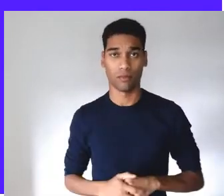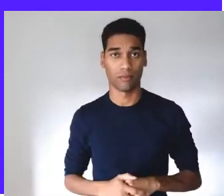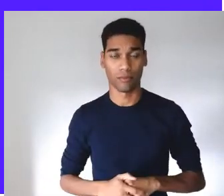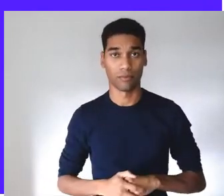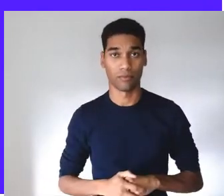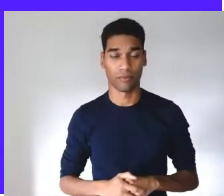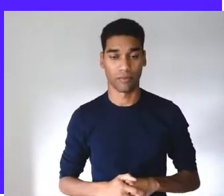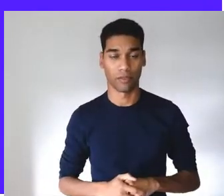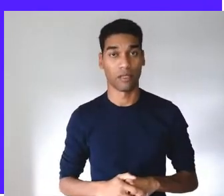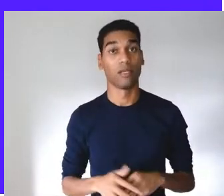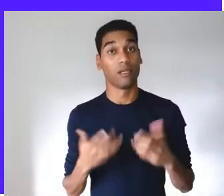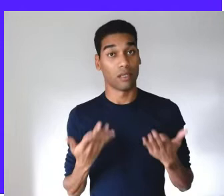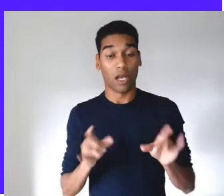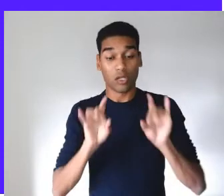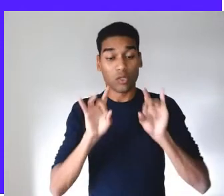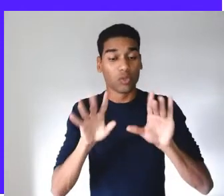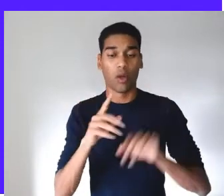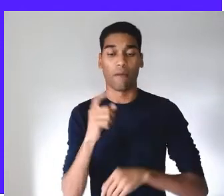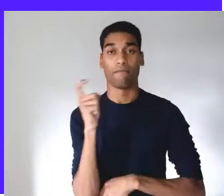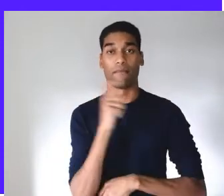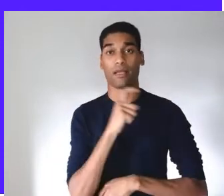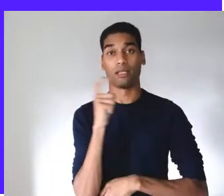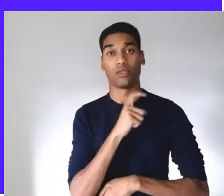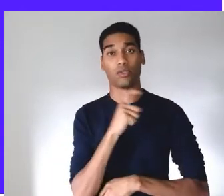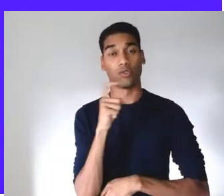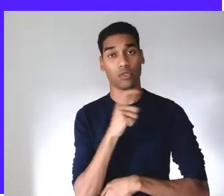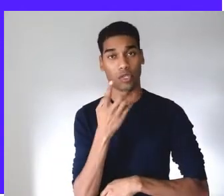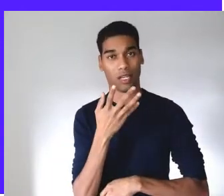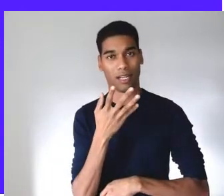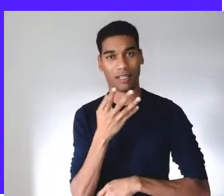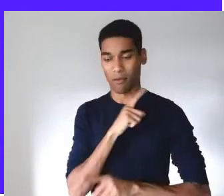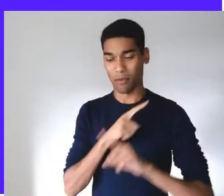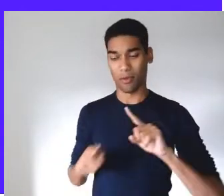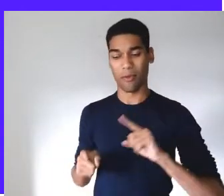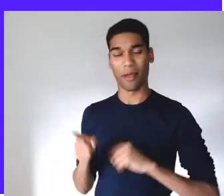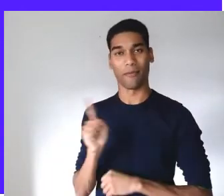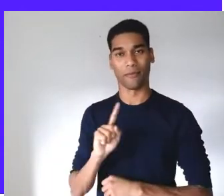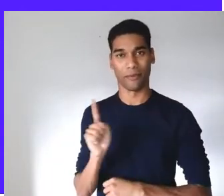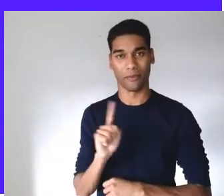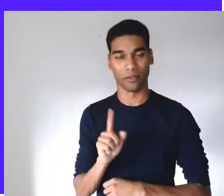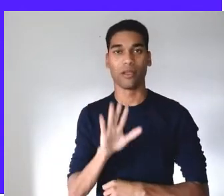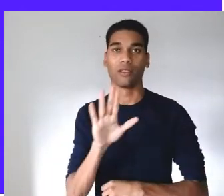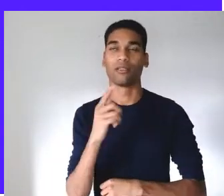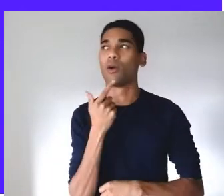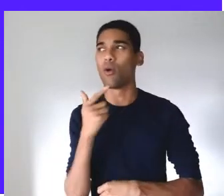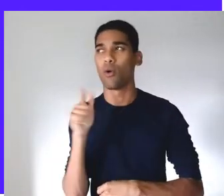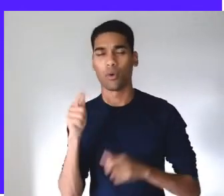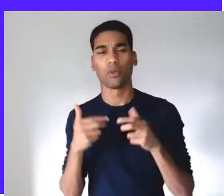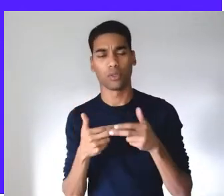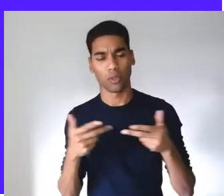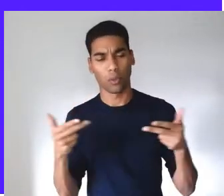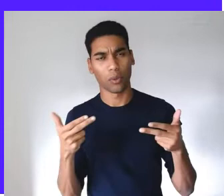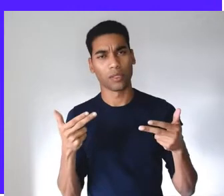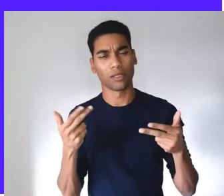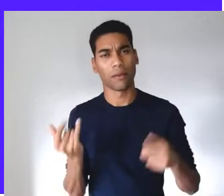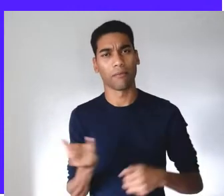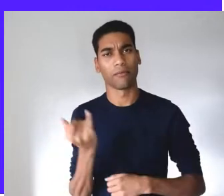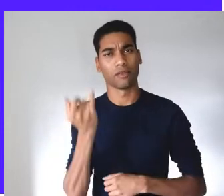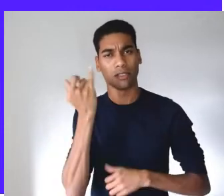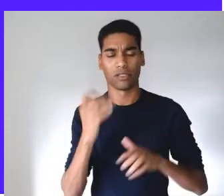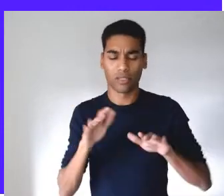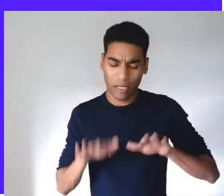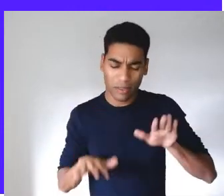uma mentira. Então, isso não é censura, né? E tem uma outra questão que eu acho que a gente se esquece, que é, no código